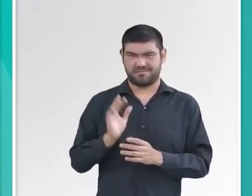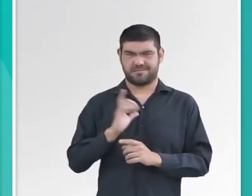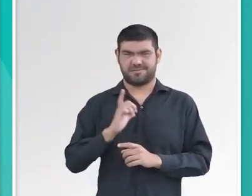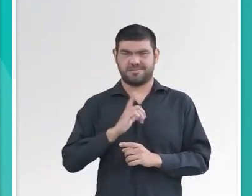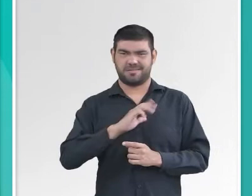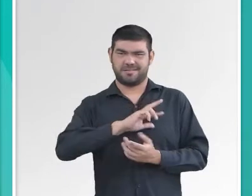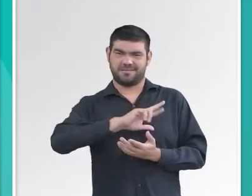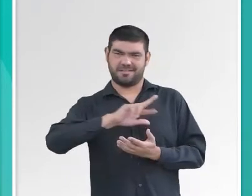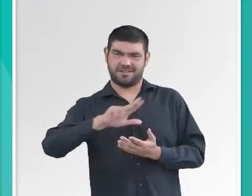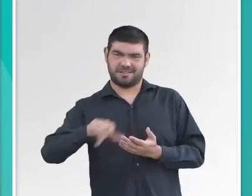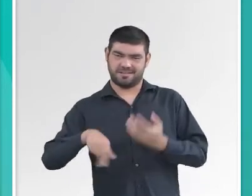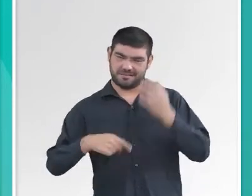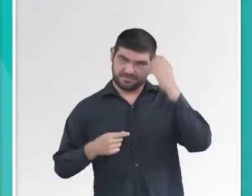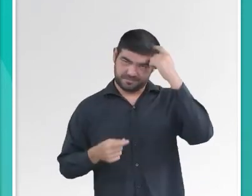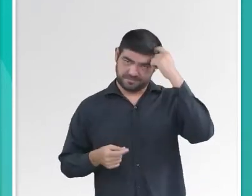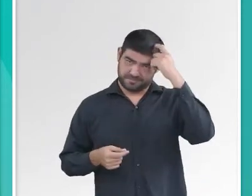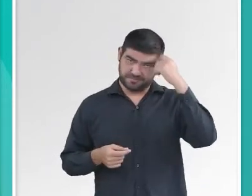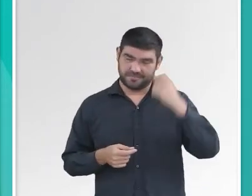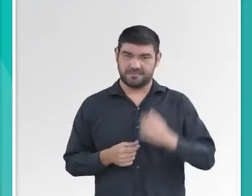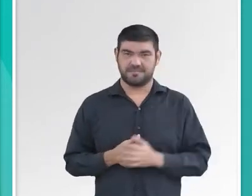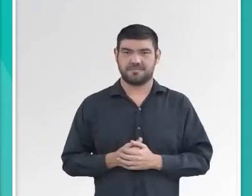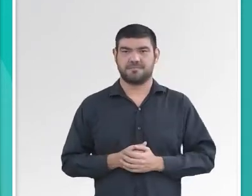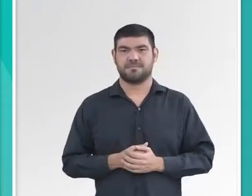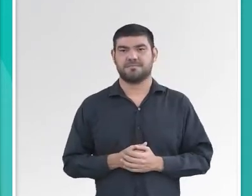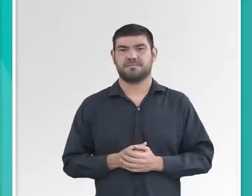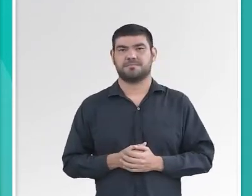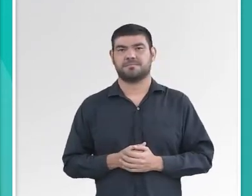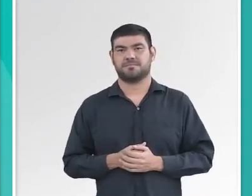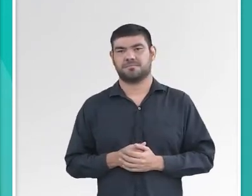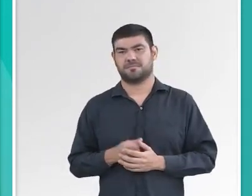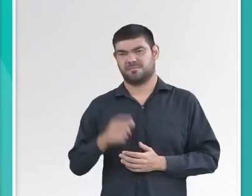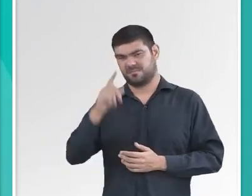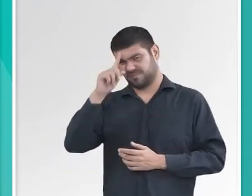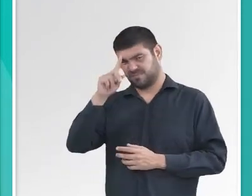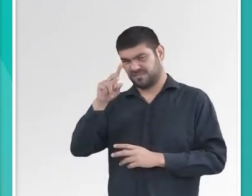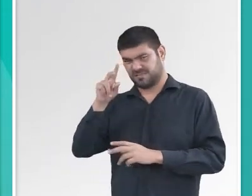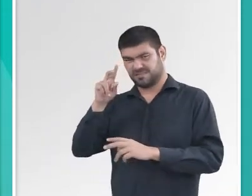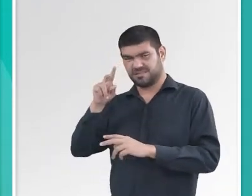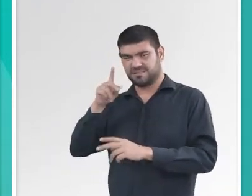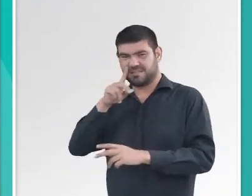Rita a punir a criada, certo?